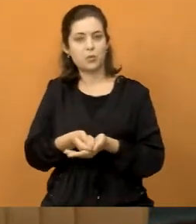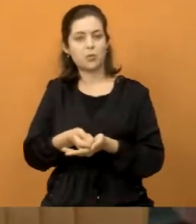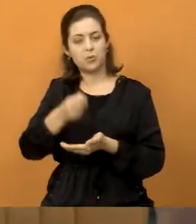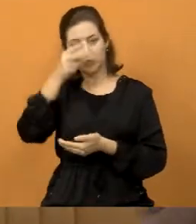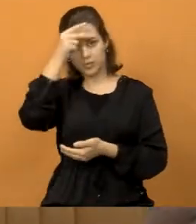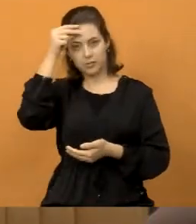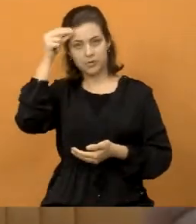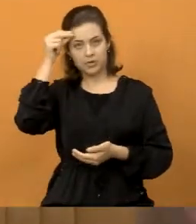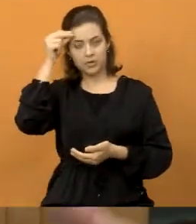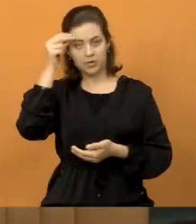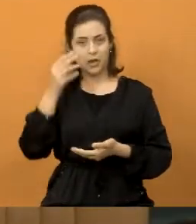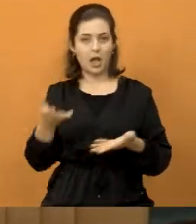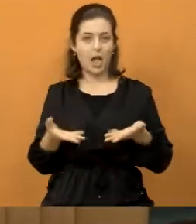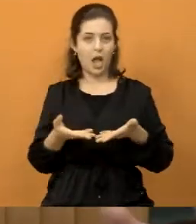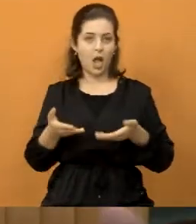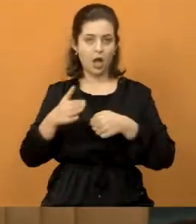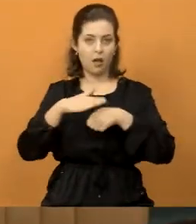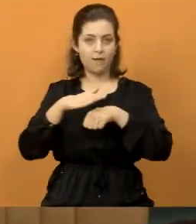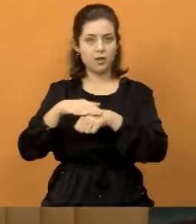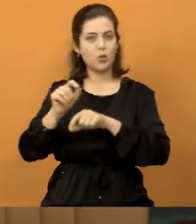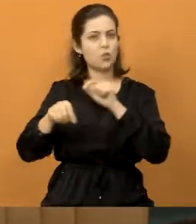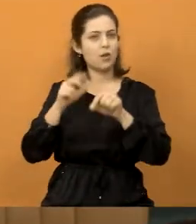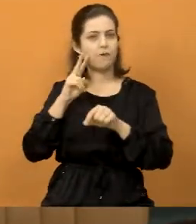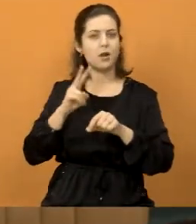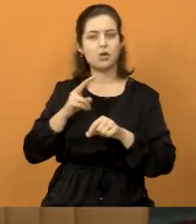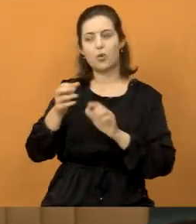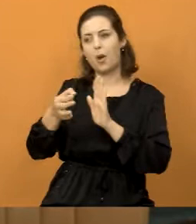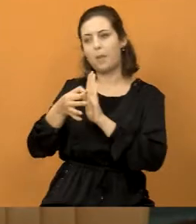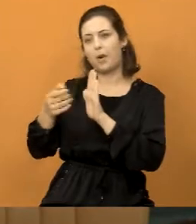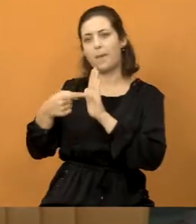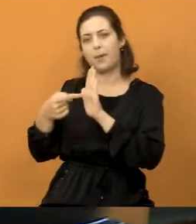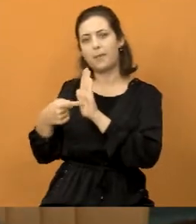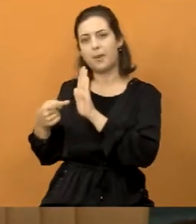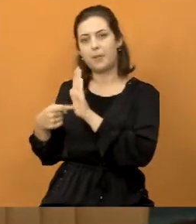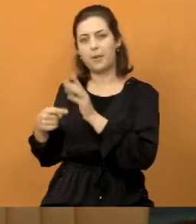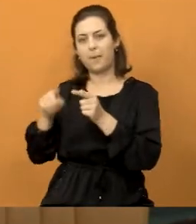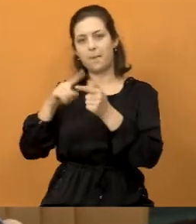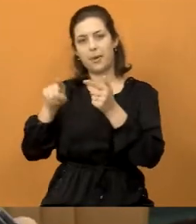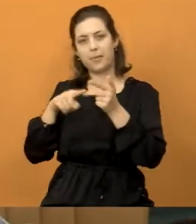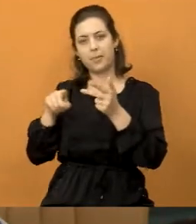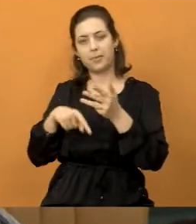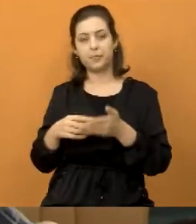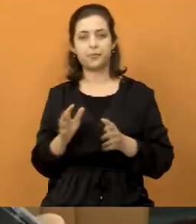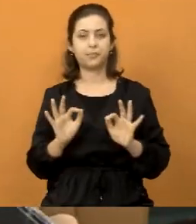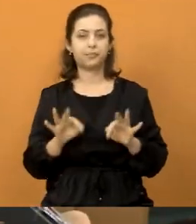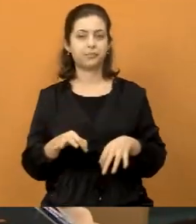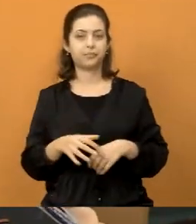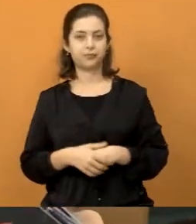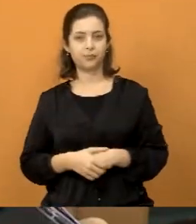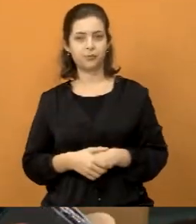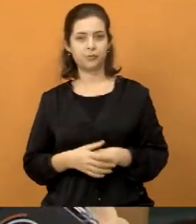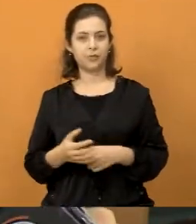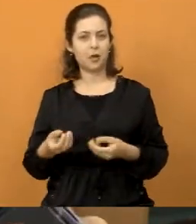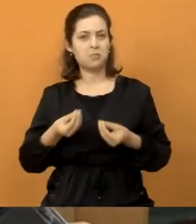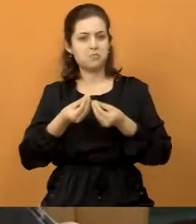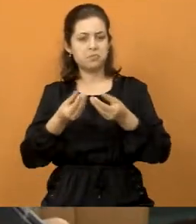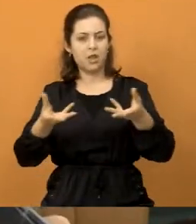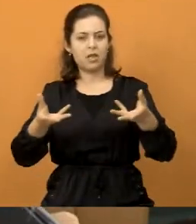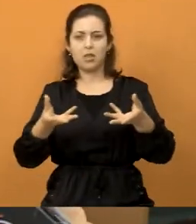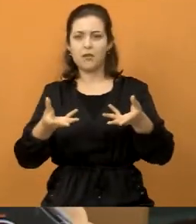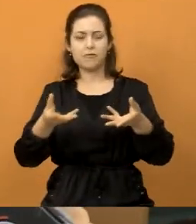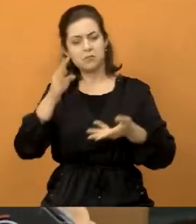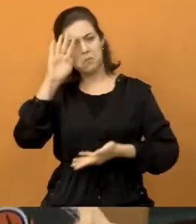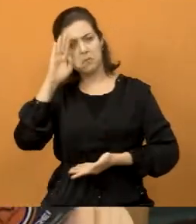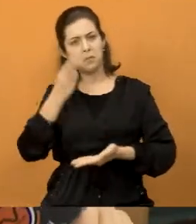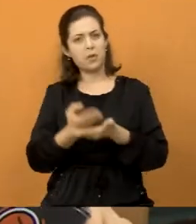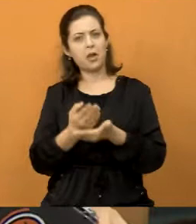prefeito é aplicar o que o vereador indica quem e por fim então vereador com o benefício você